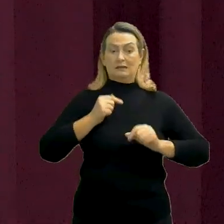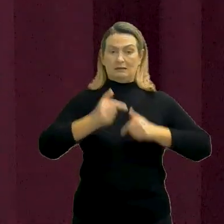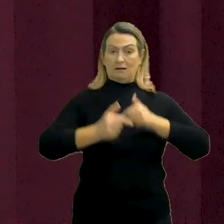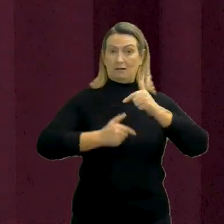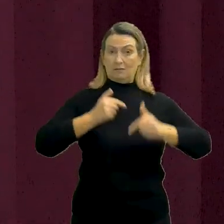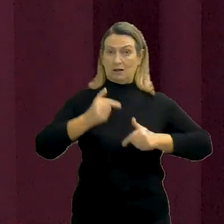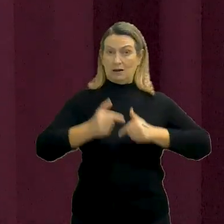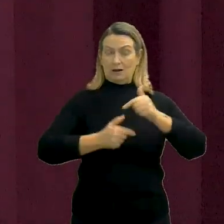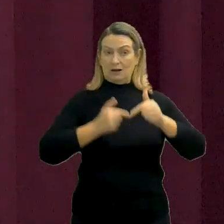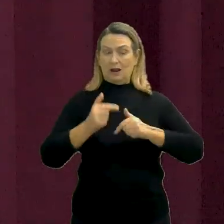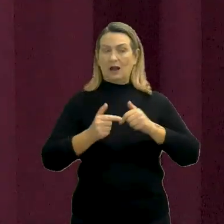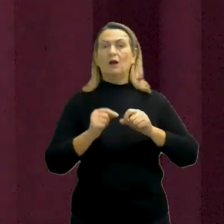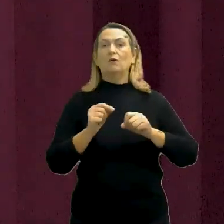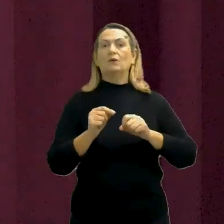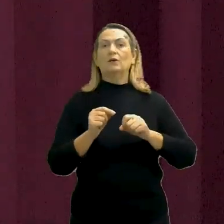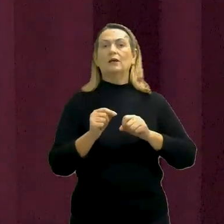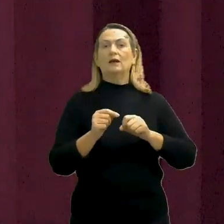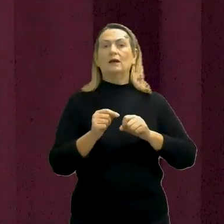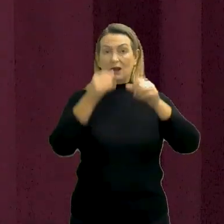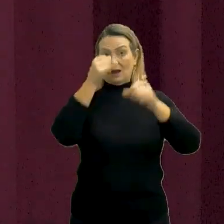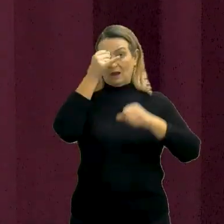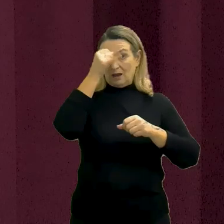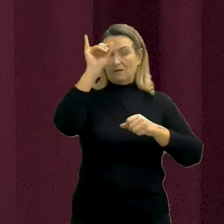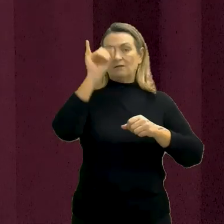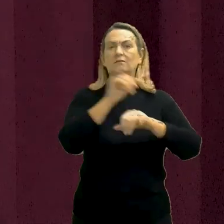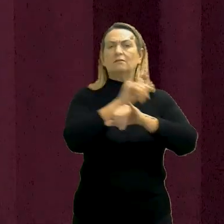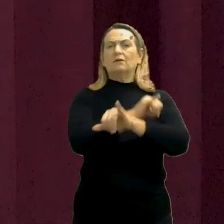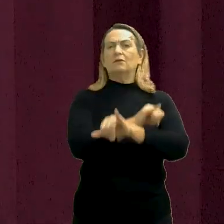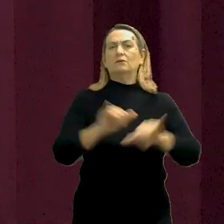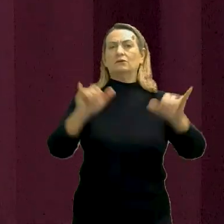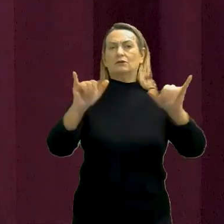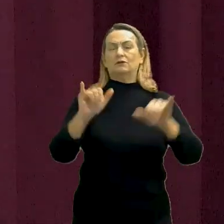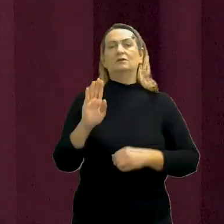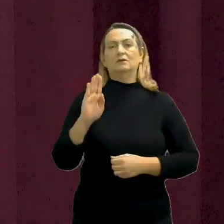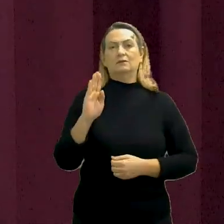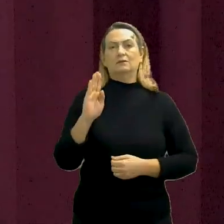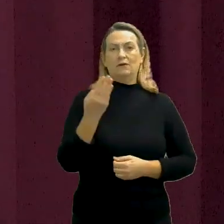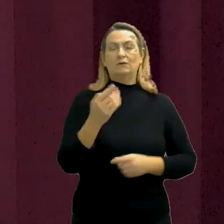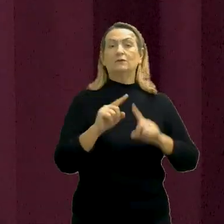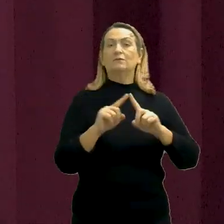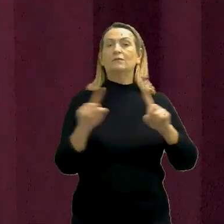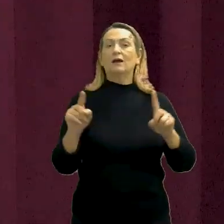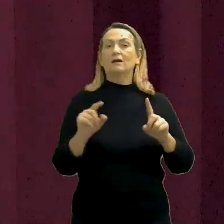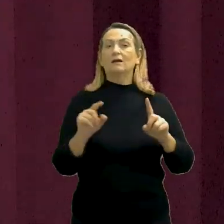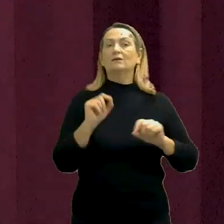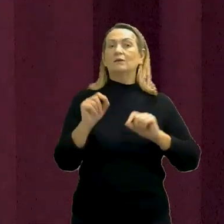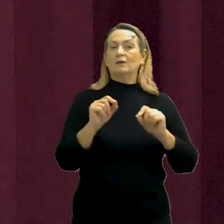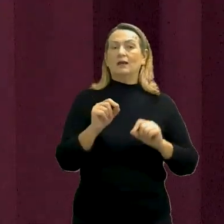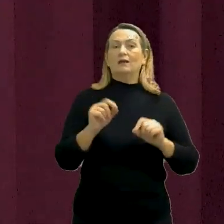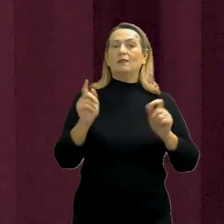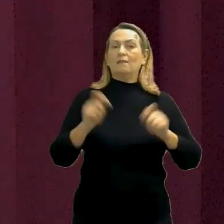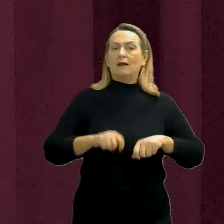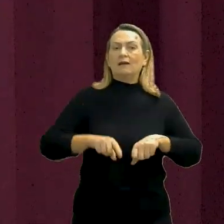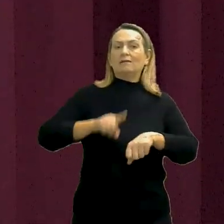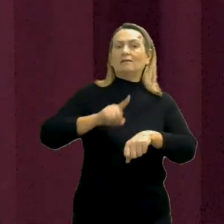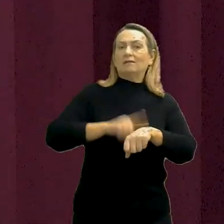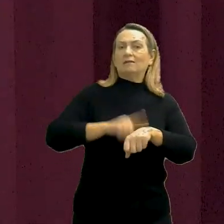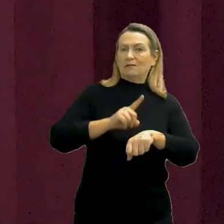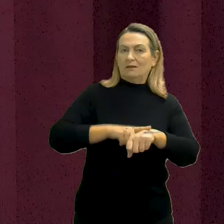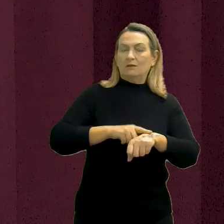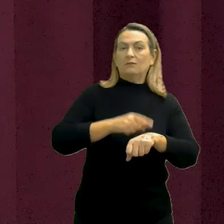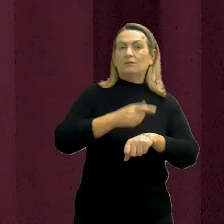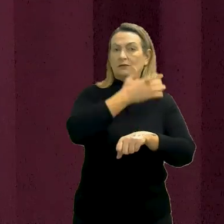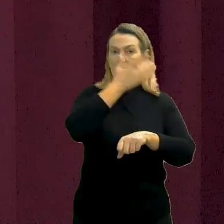proteção contra notícias falsas mas que dê tempo para que as pessoas que estão disputando o processo